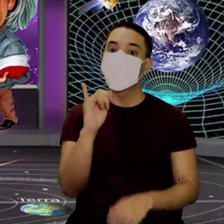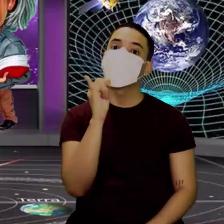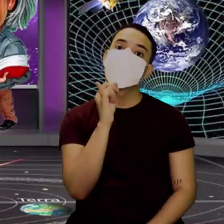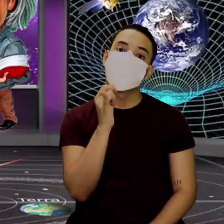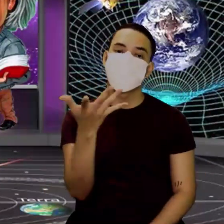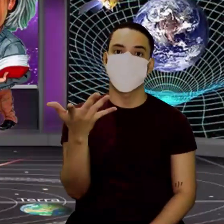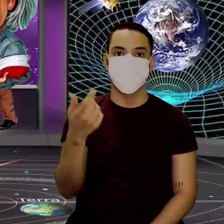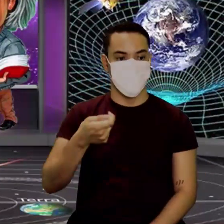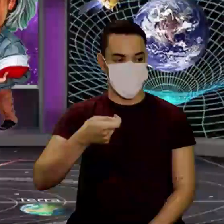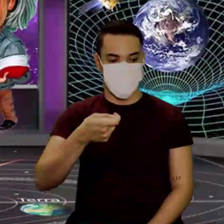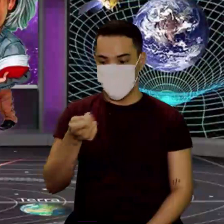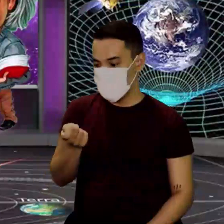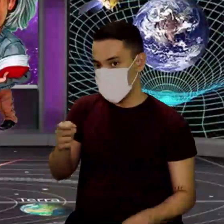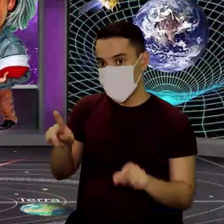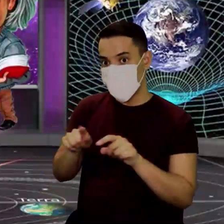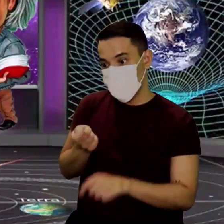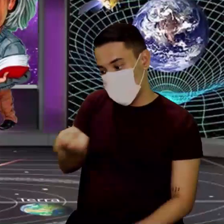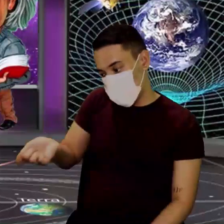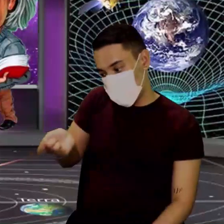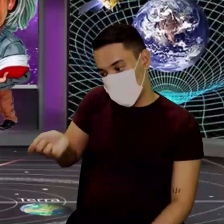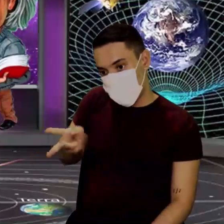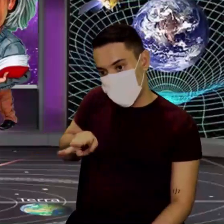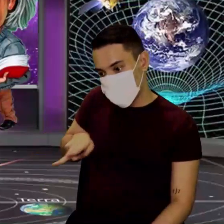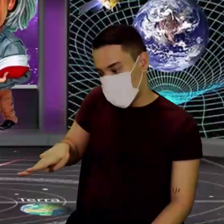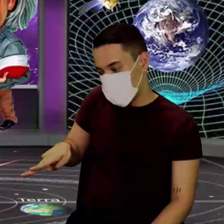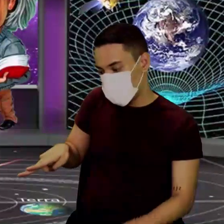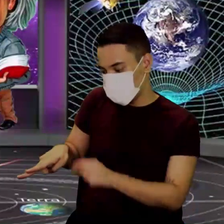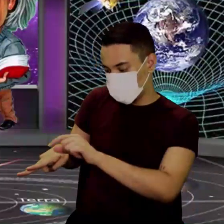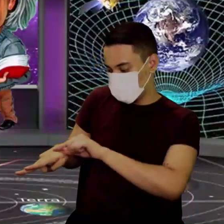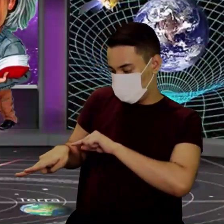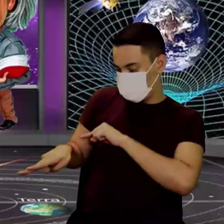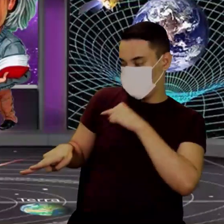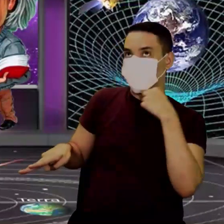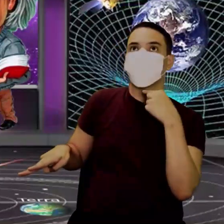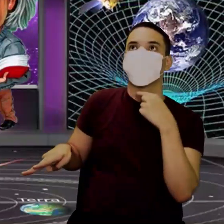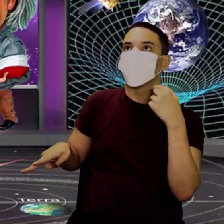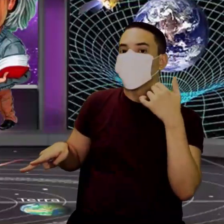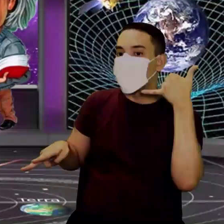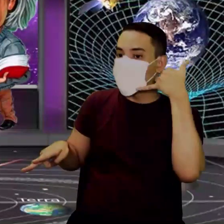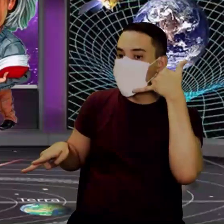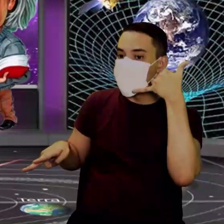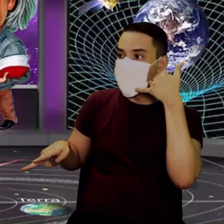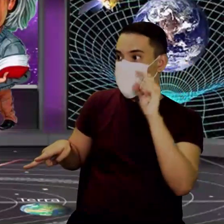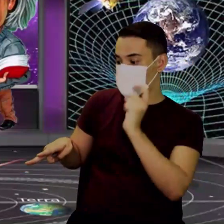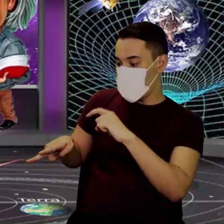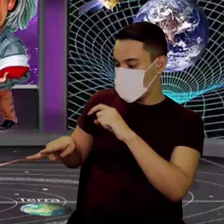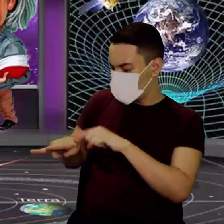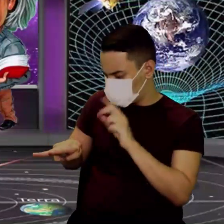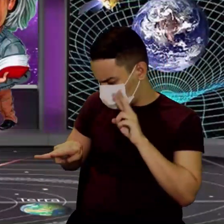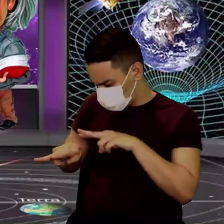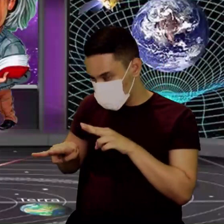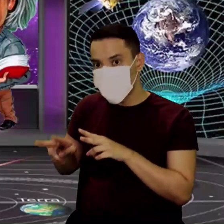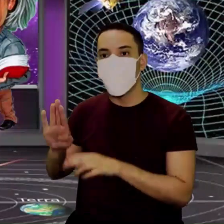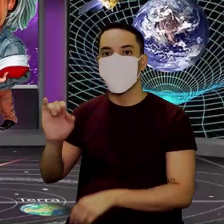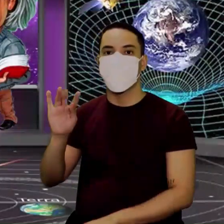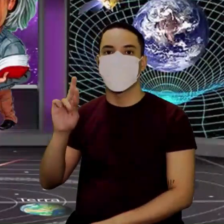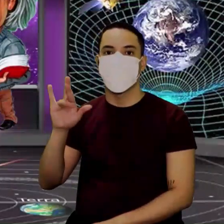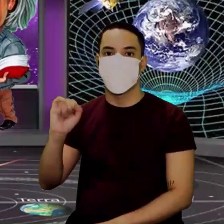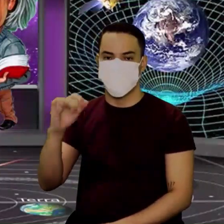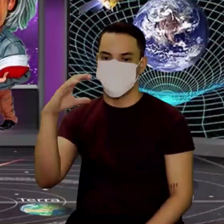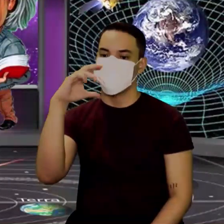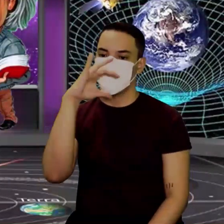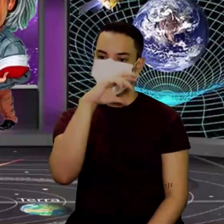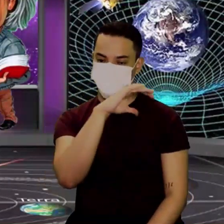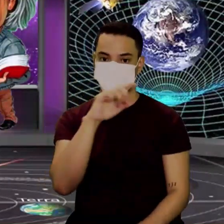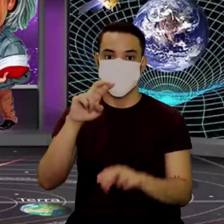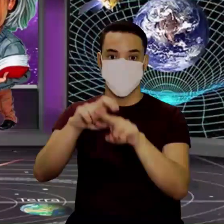Você percebe o quê? Que no momento que está carregando, porque está passando energia ali por dentro, a bateria aquece. Então,